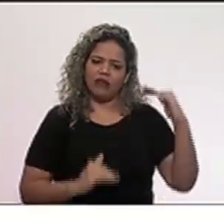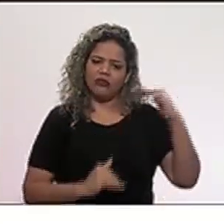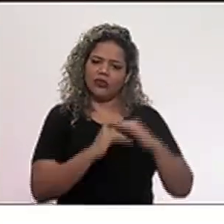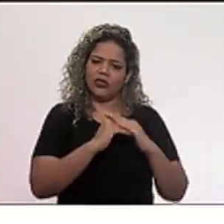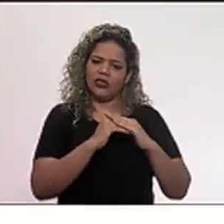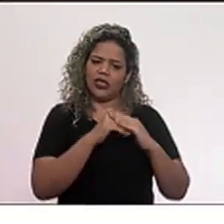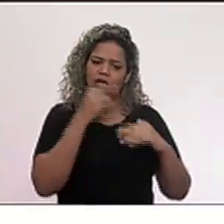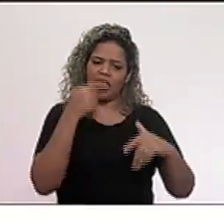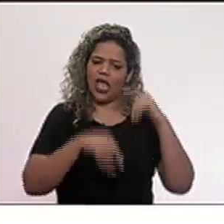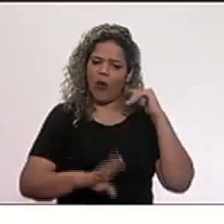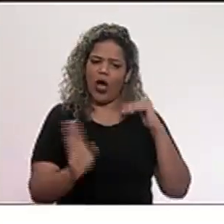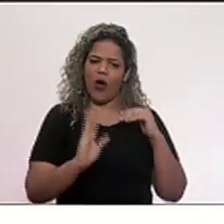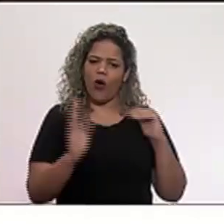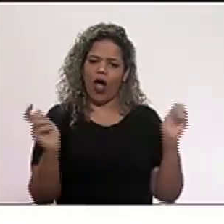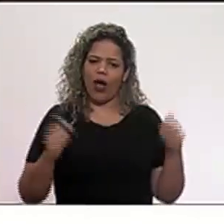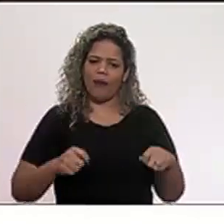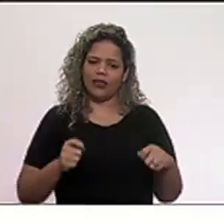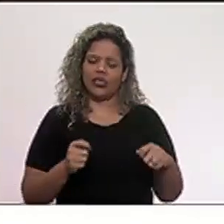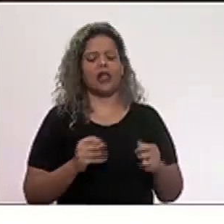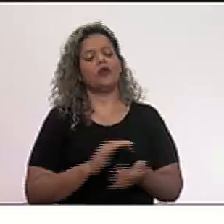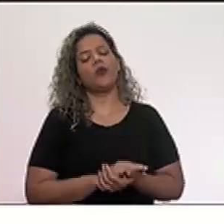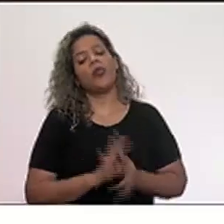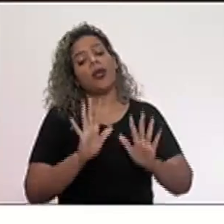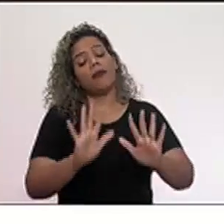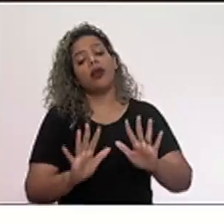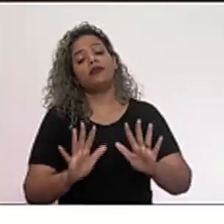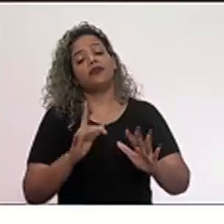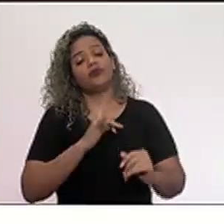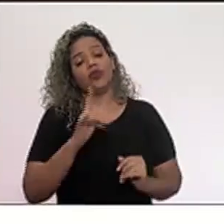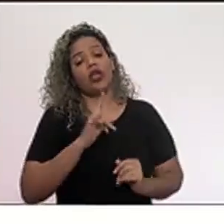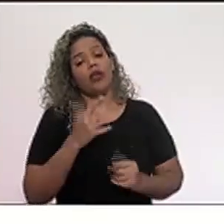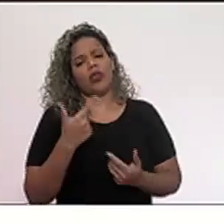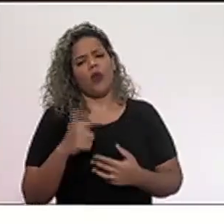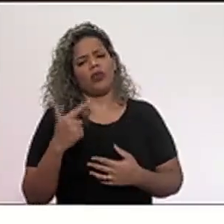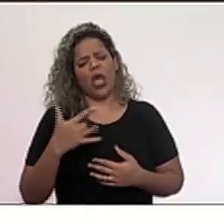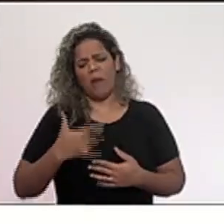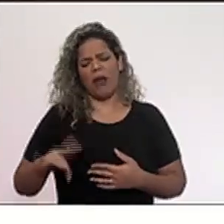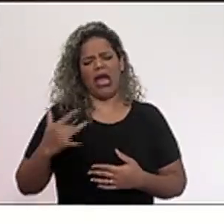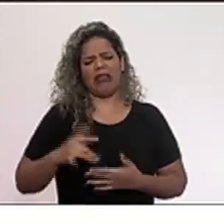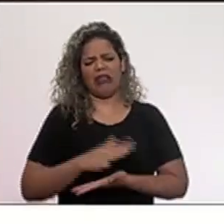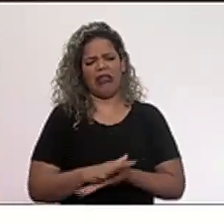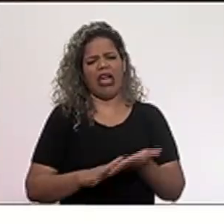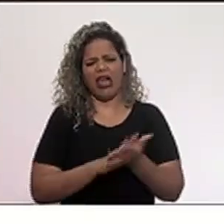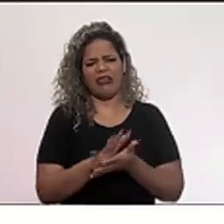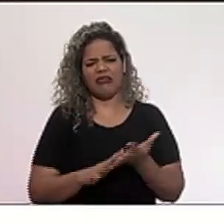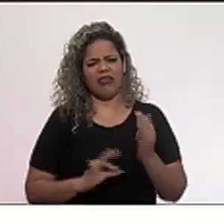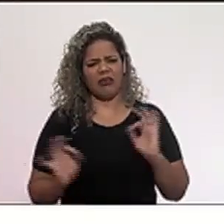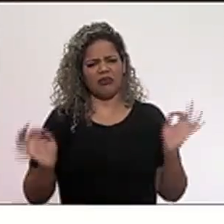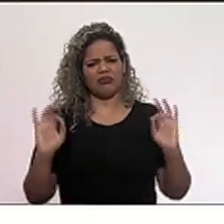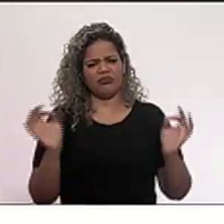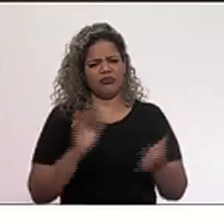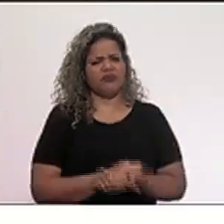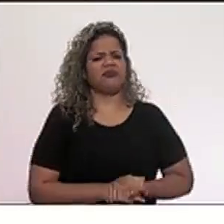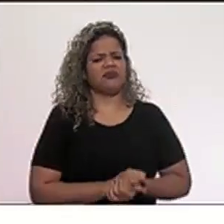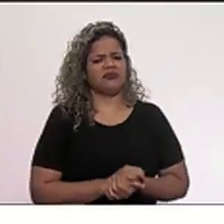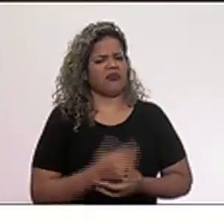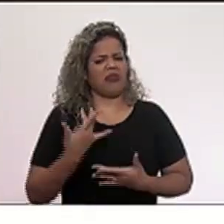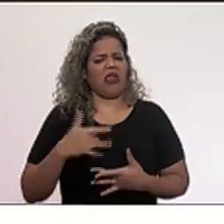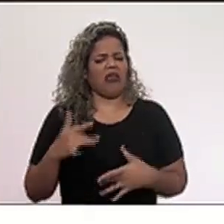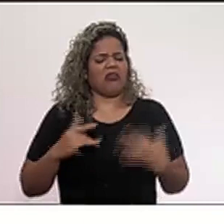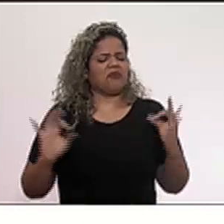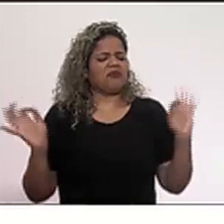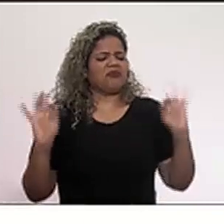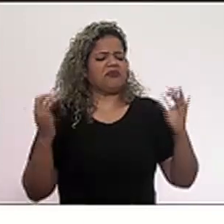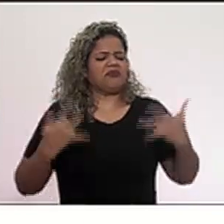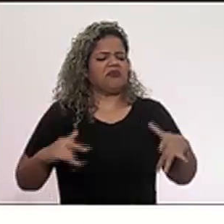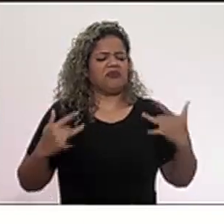em desacordo com a capacidade instalada, mas que também não tenho nenhuma pena e também nenhuma condolência